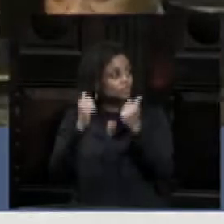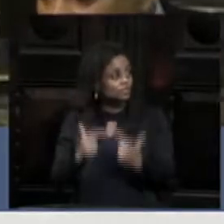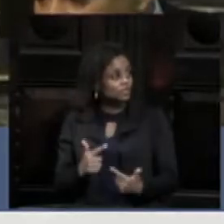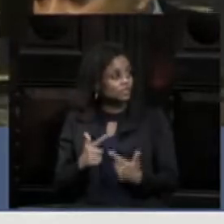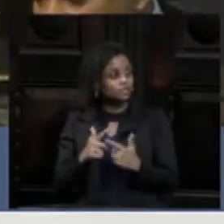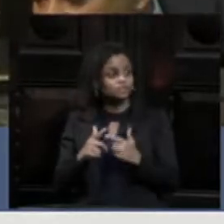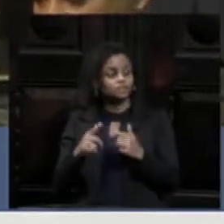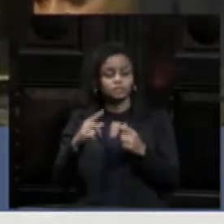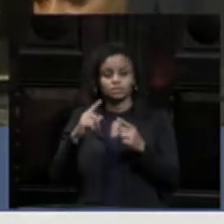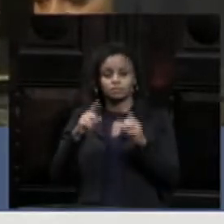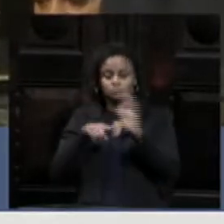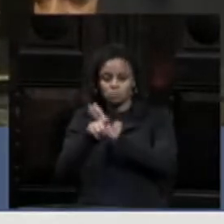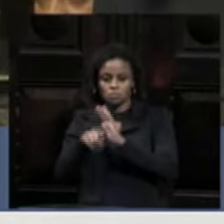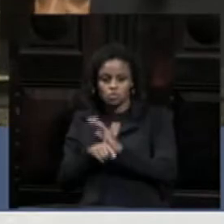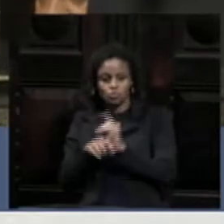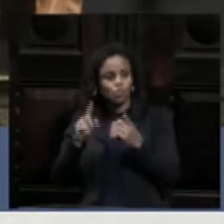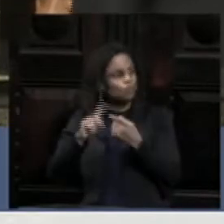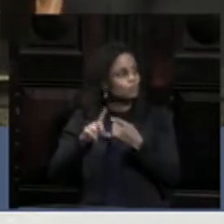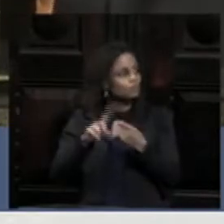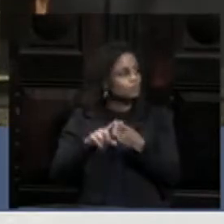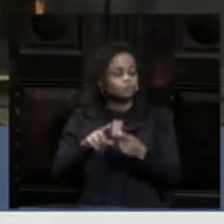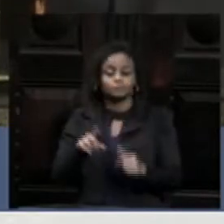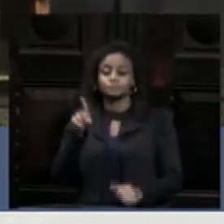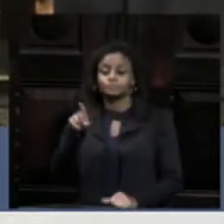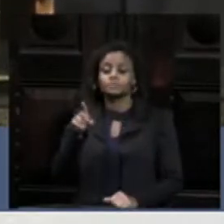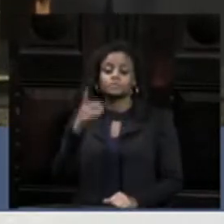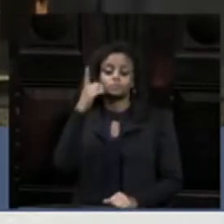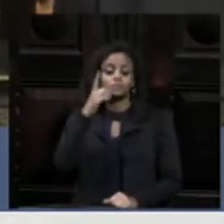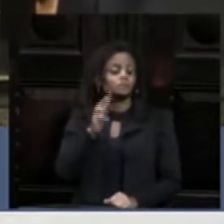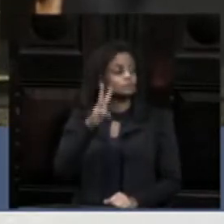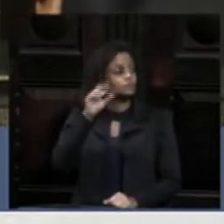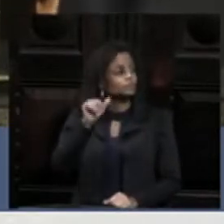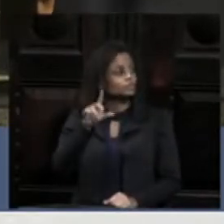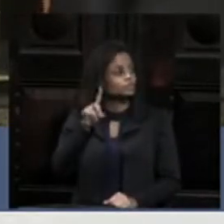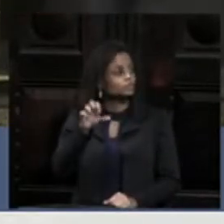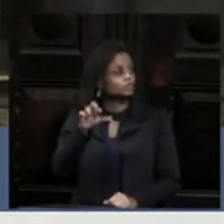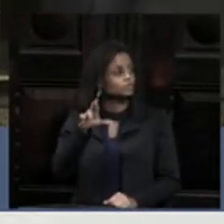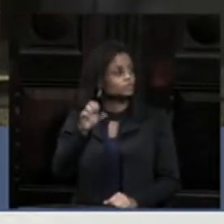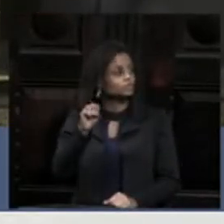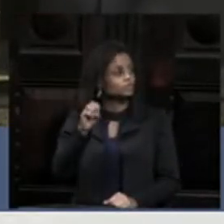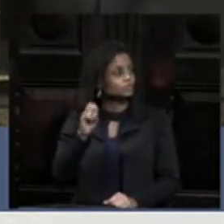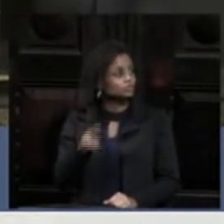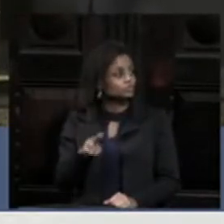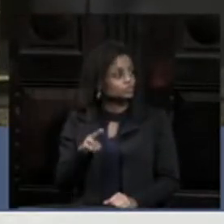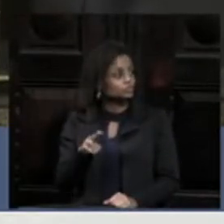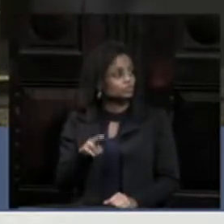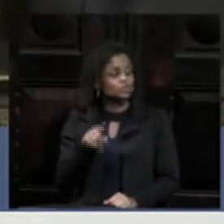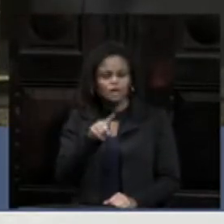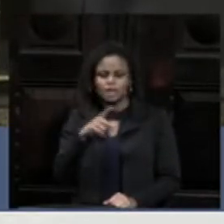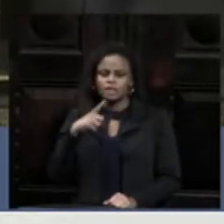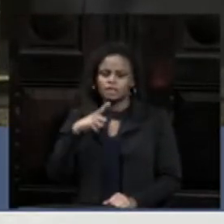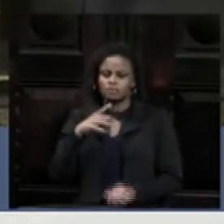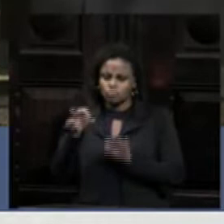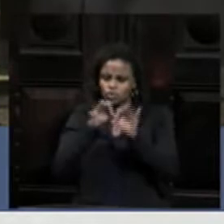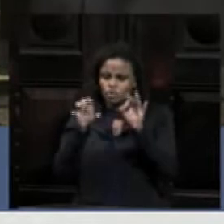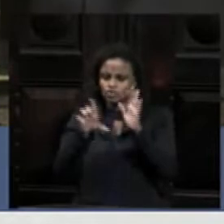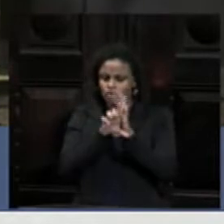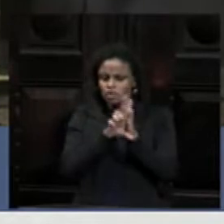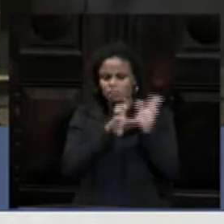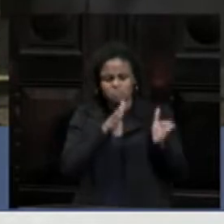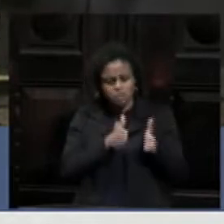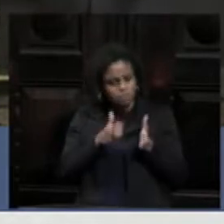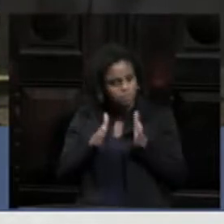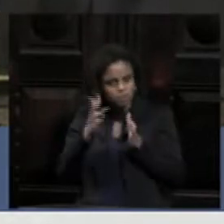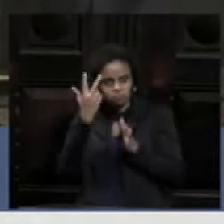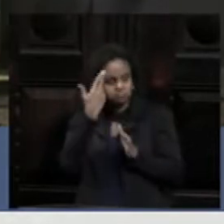o debate. Primeiro, Anderson, o projeto, ele percorreu todo o trâmite normal que o